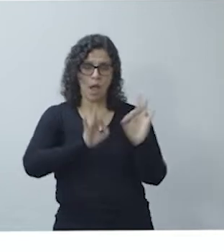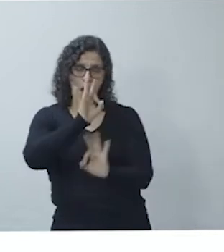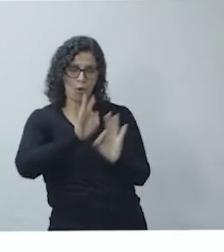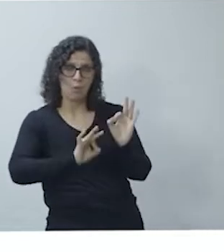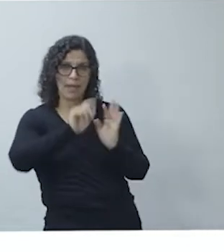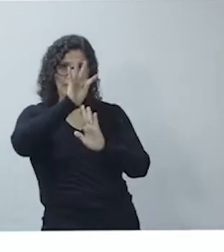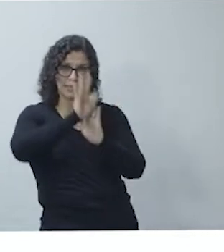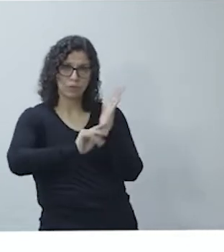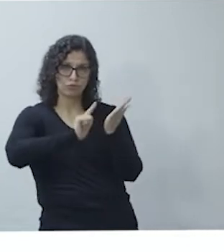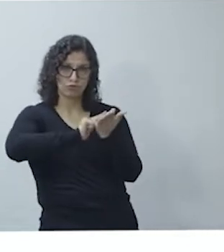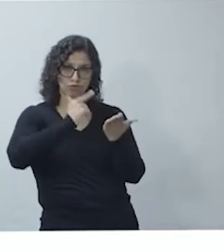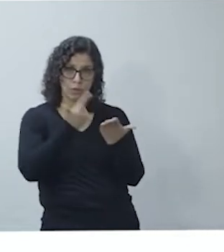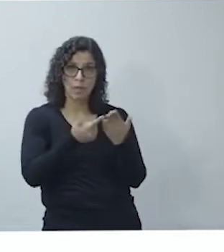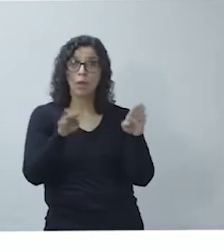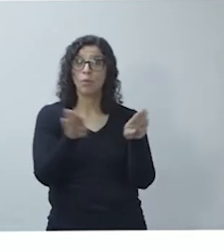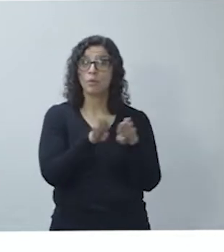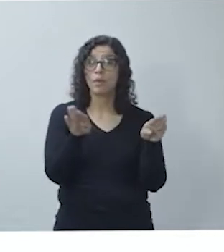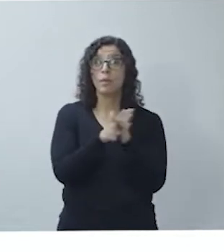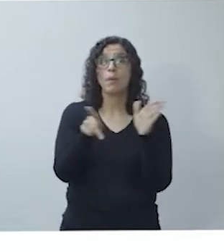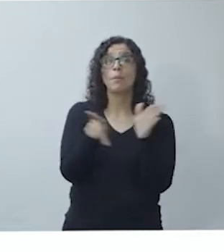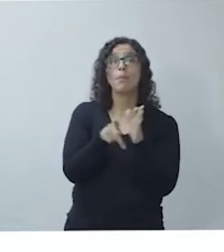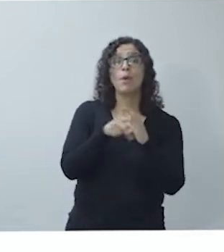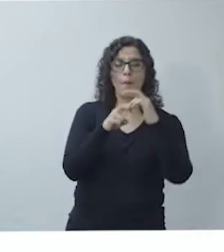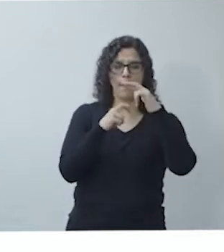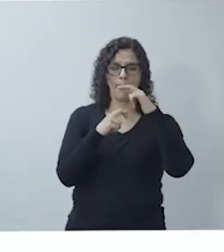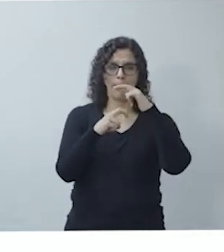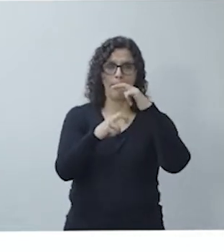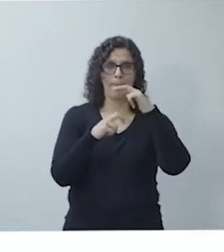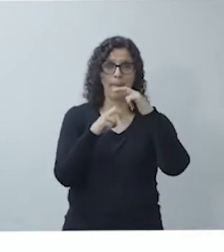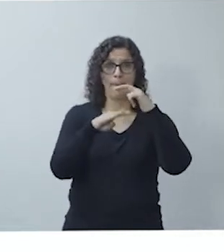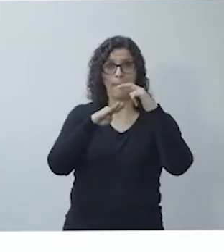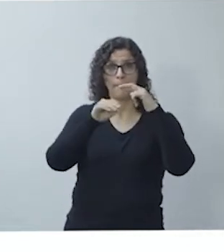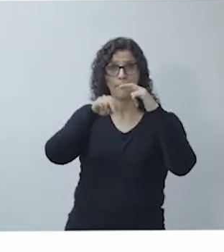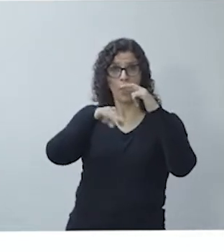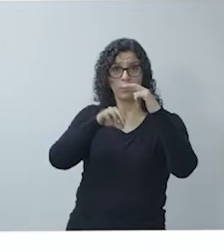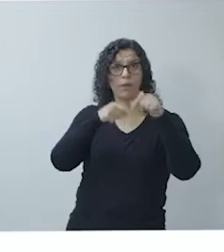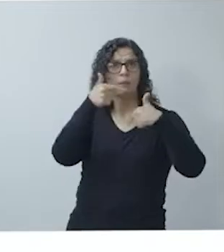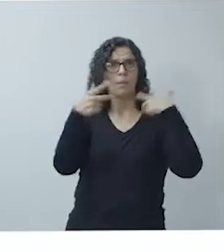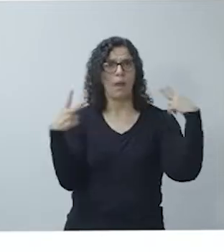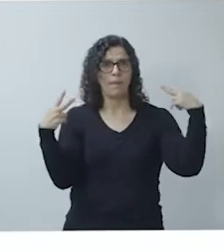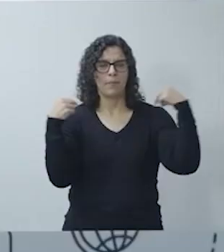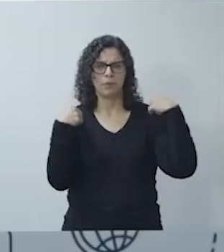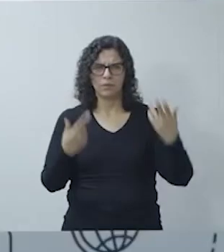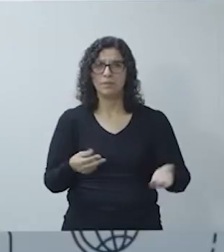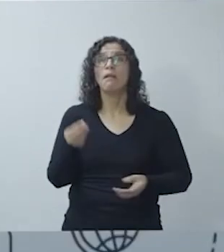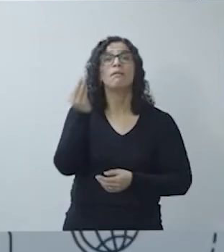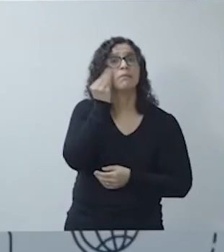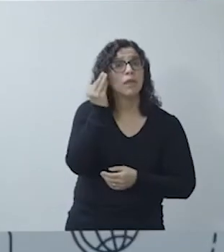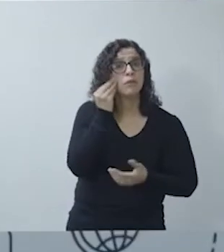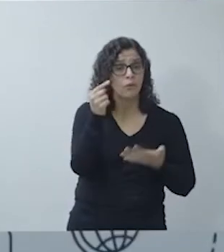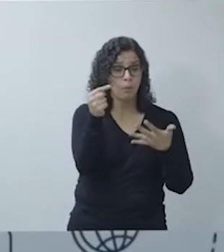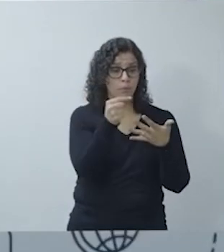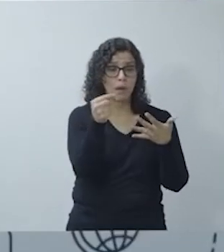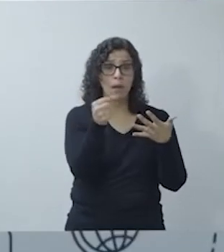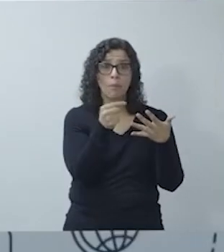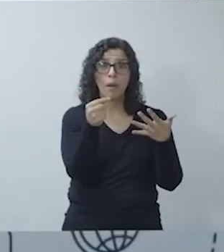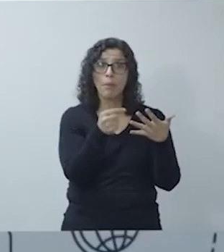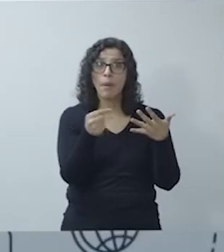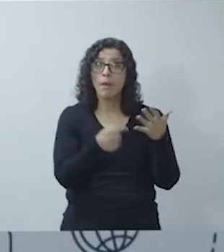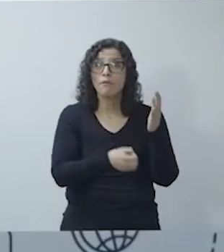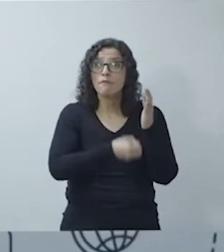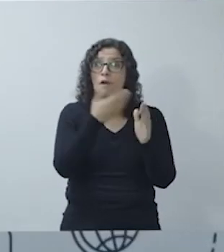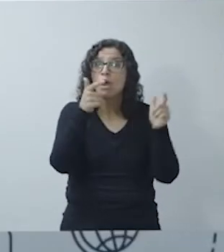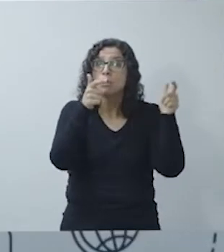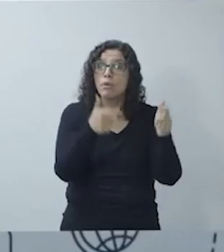jornal e condutor de bonde. Olha como o Antenor ele tentou, né,